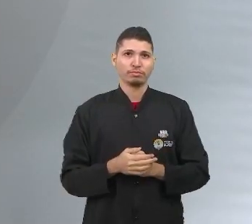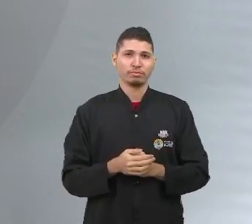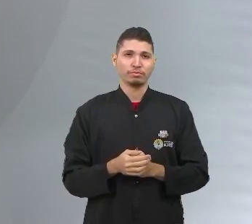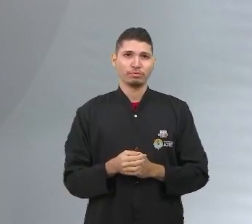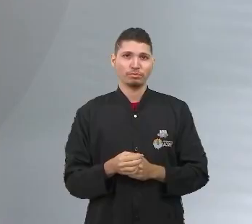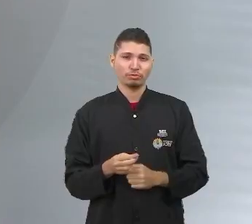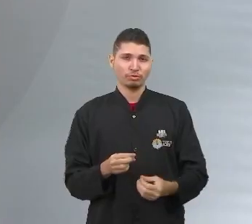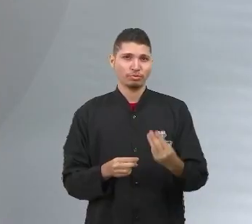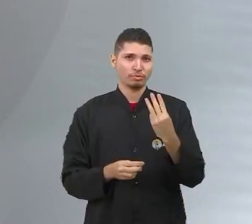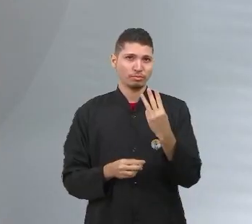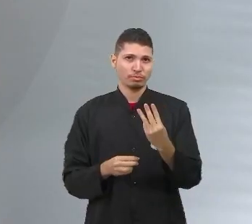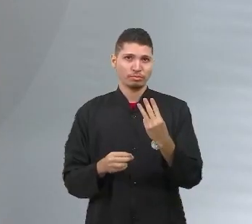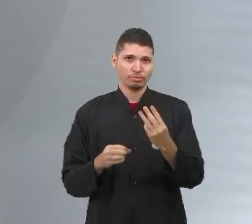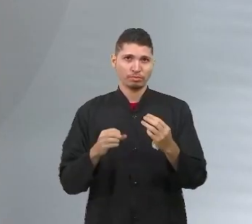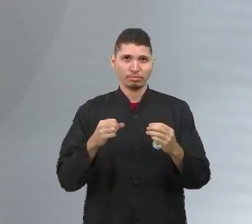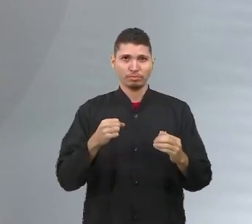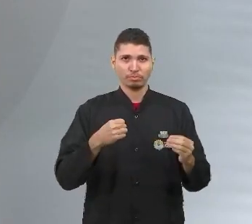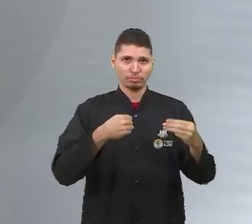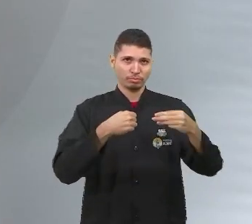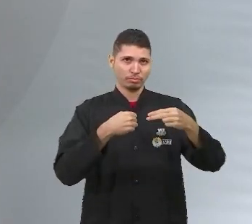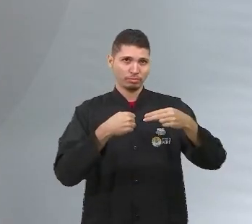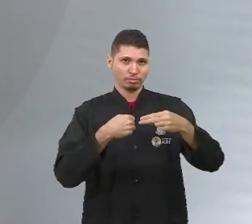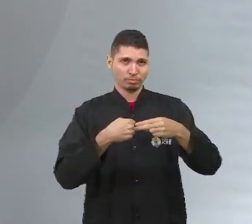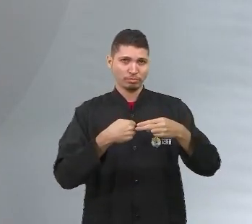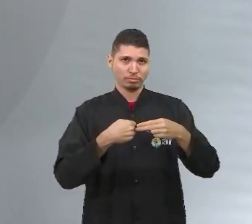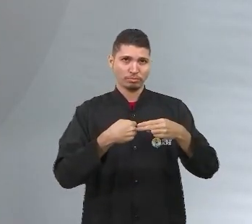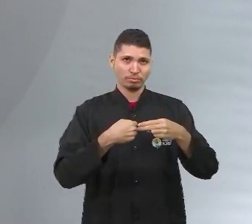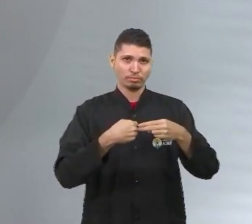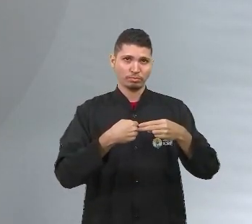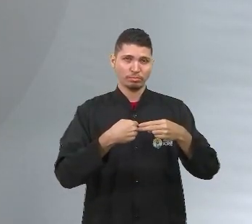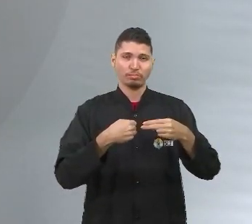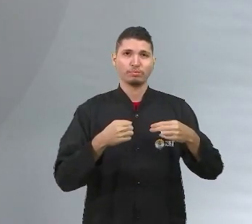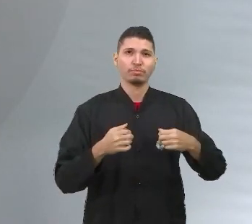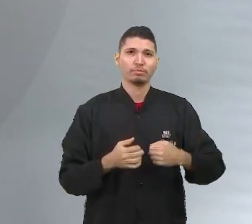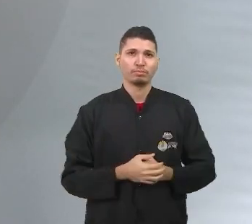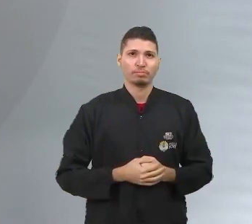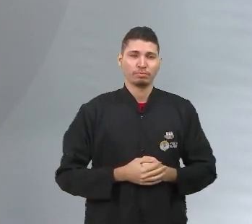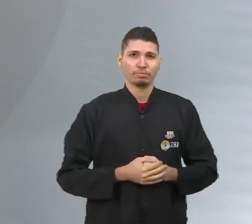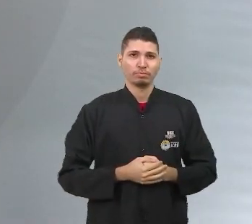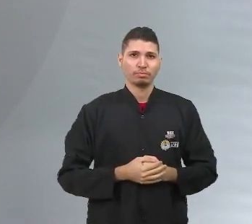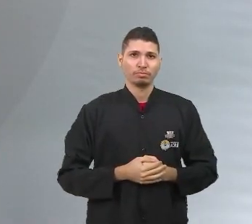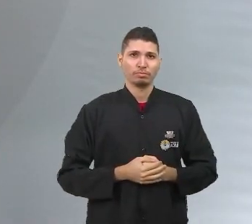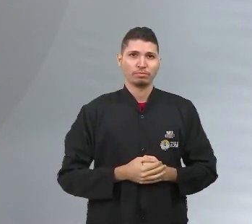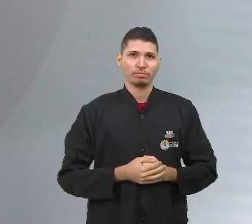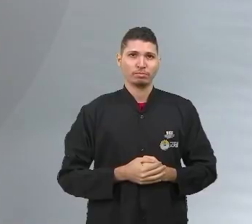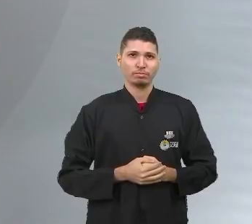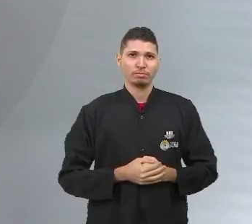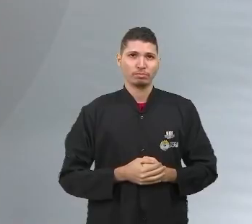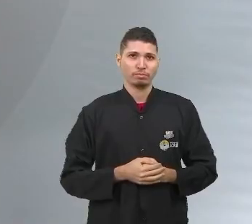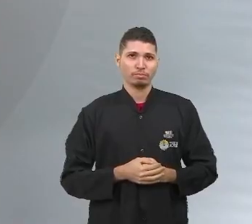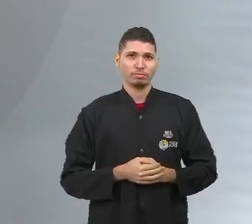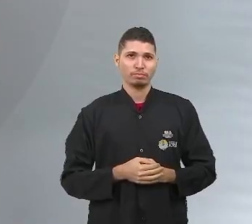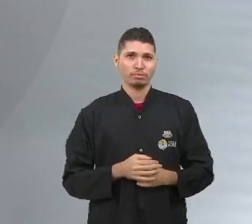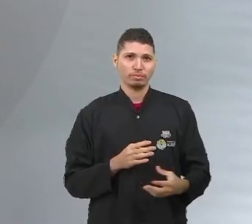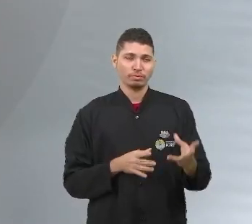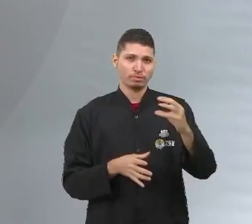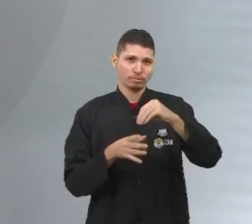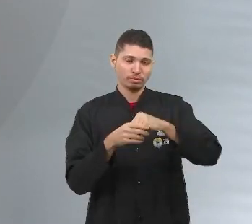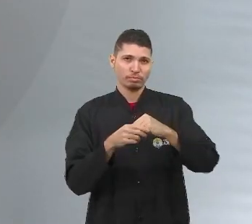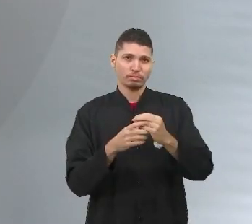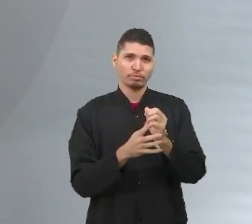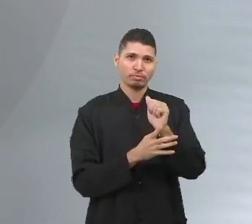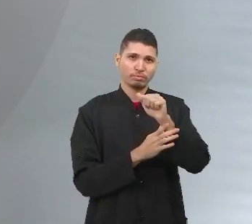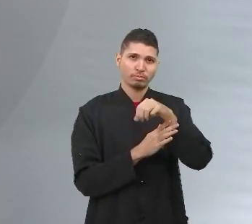nucleotídeos, a chegada do RNA transportador, que vai estar trazendo consigo um aminoácido